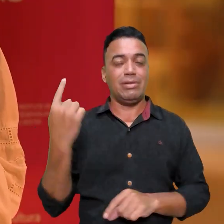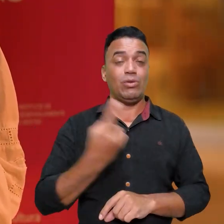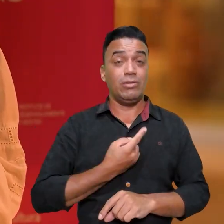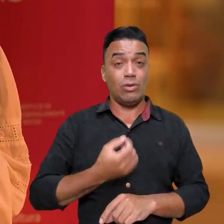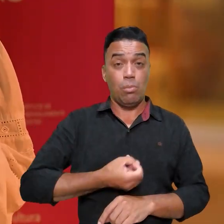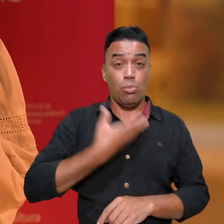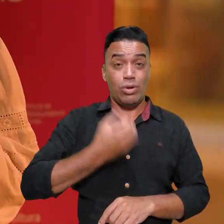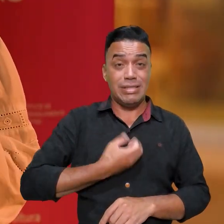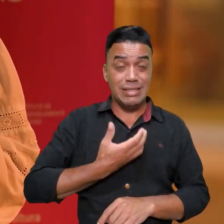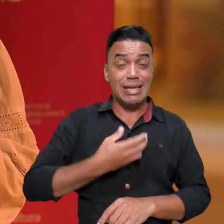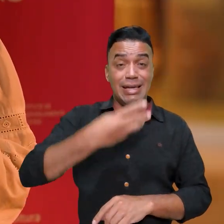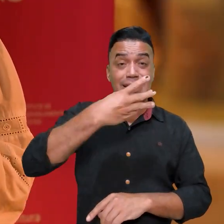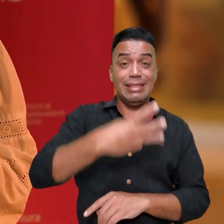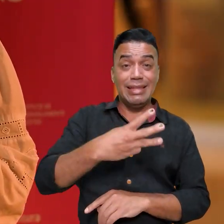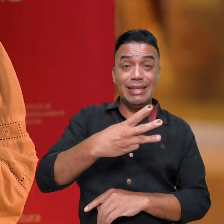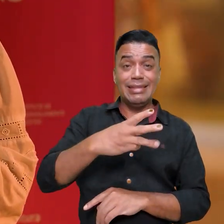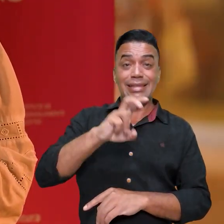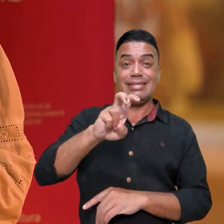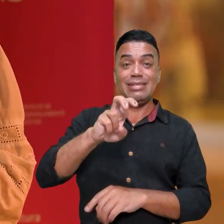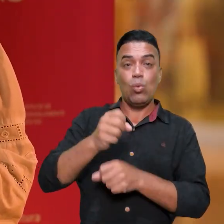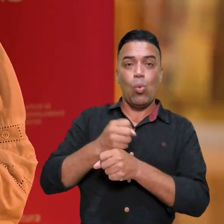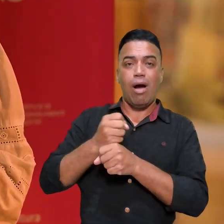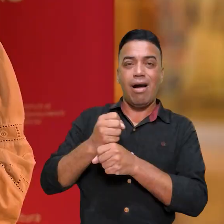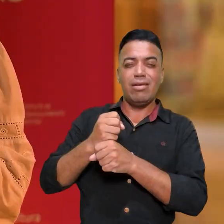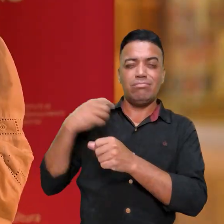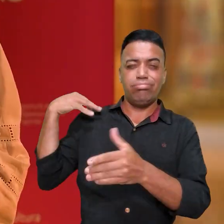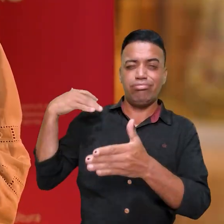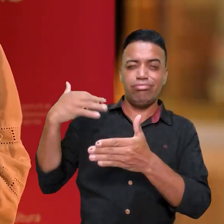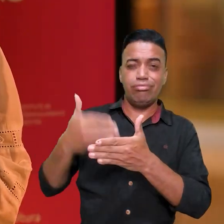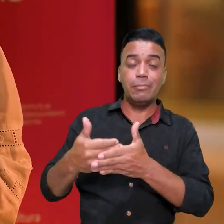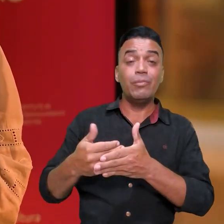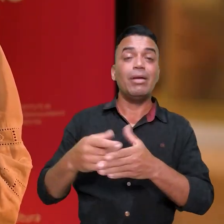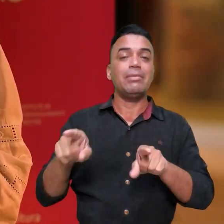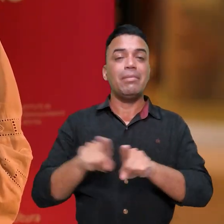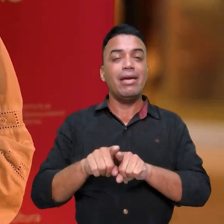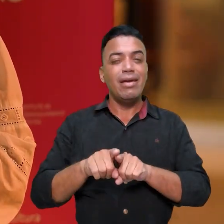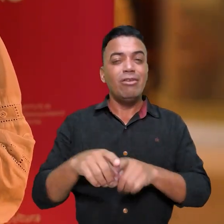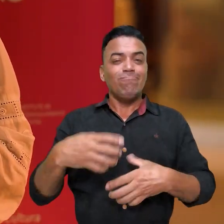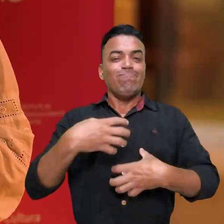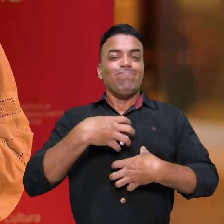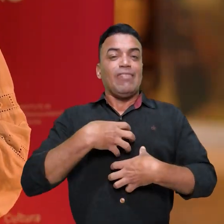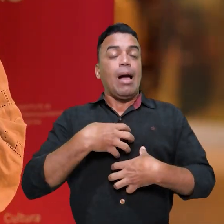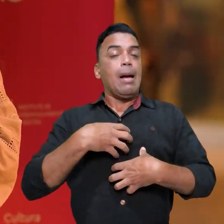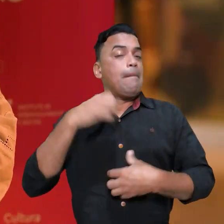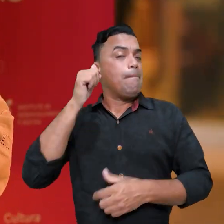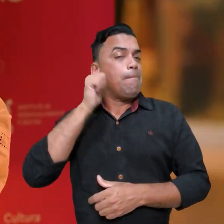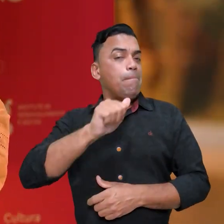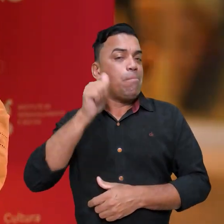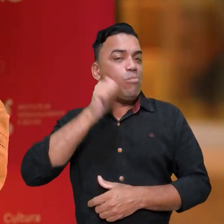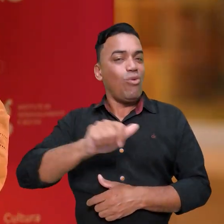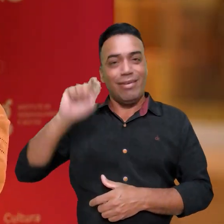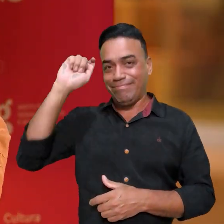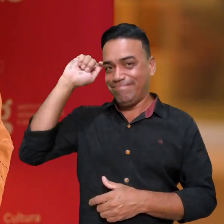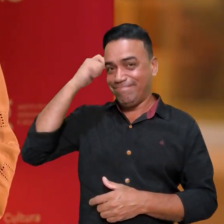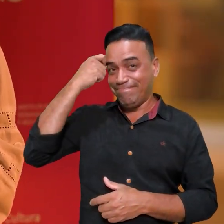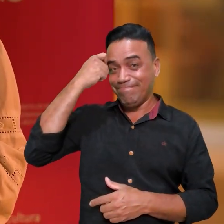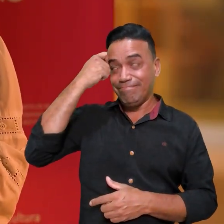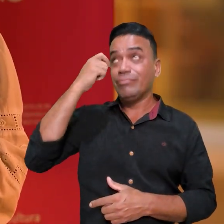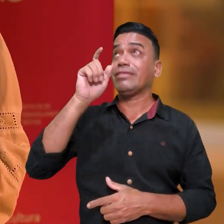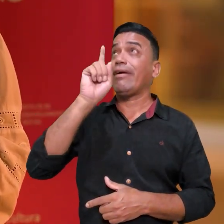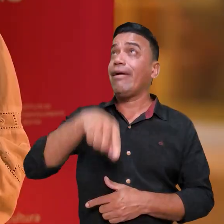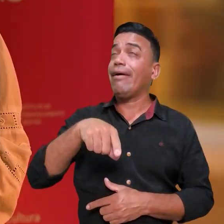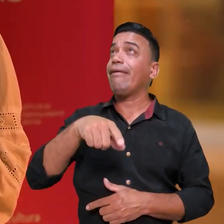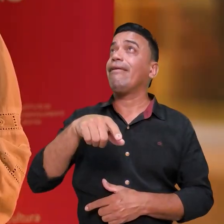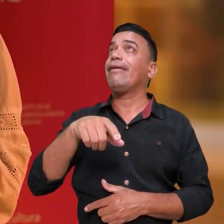35 anos, mas ela me toca também como uma mulher negra. Ela me toca como